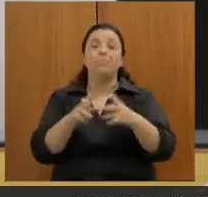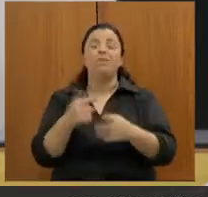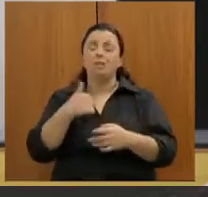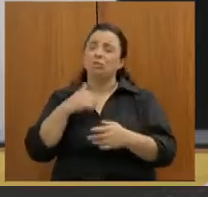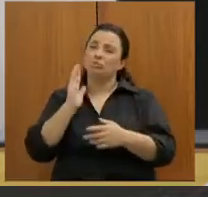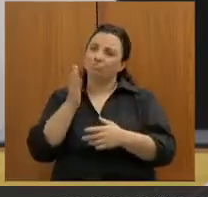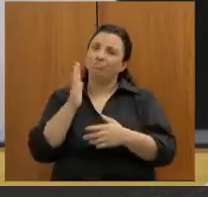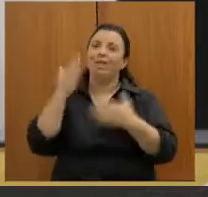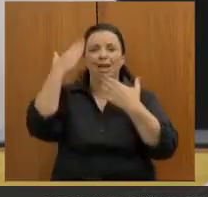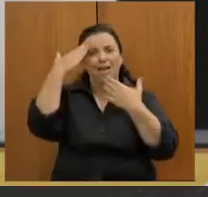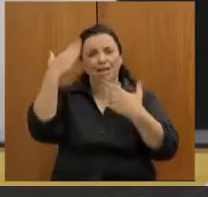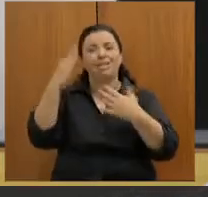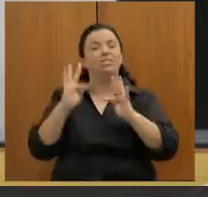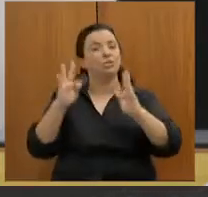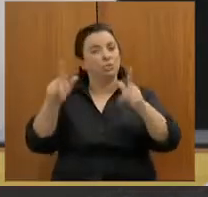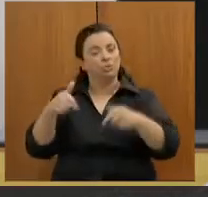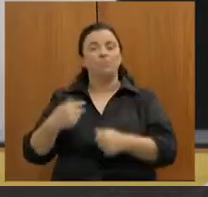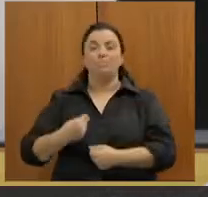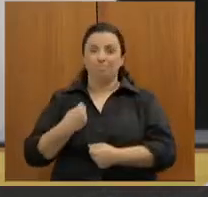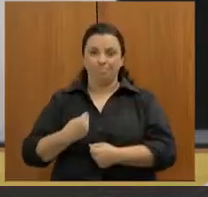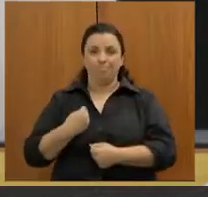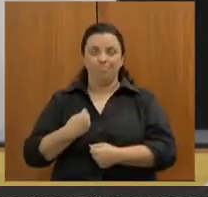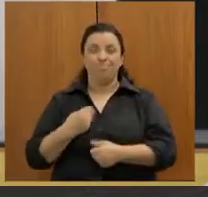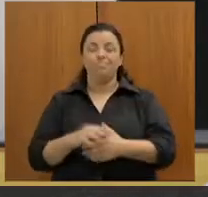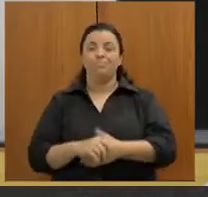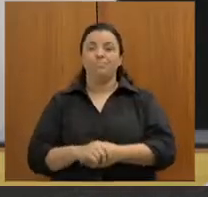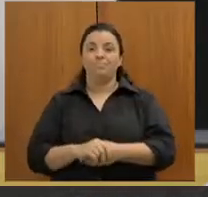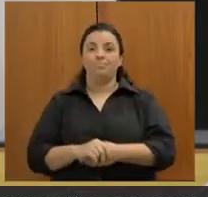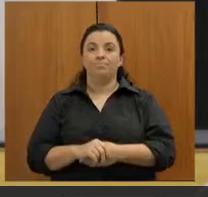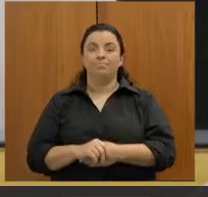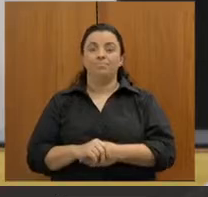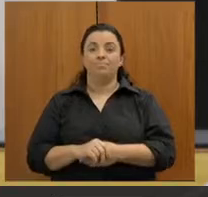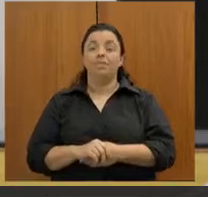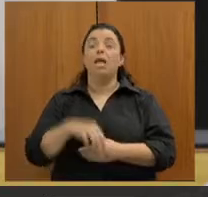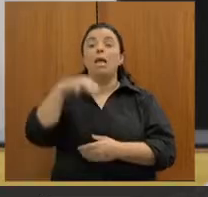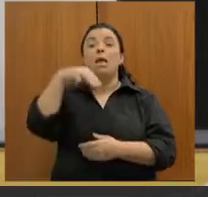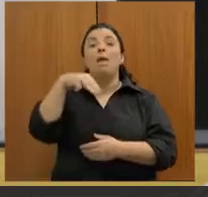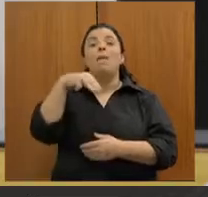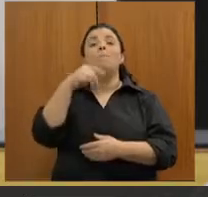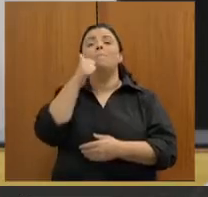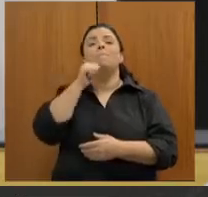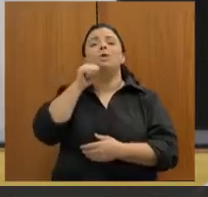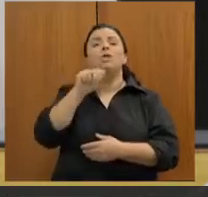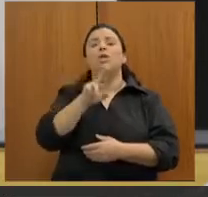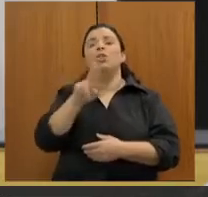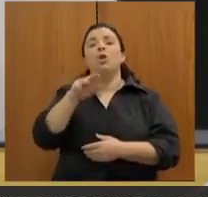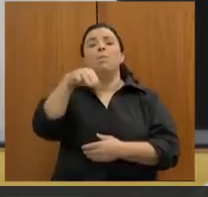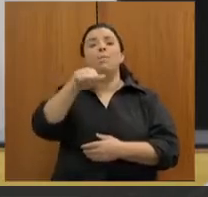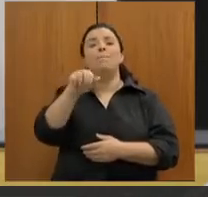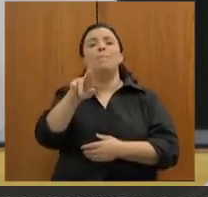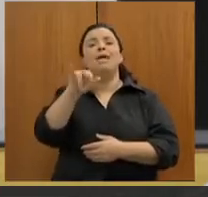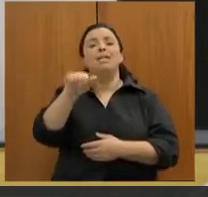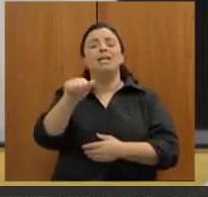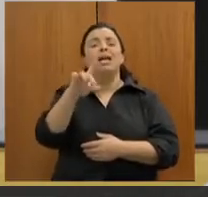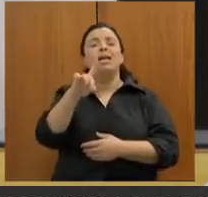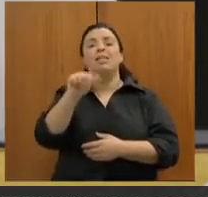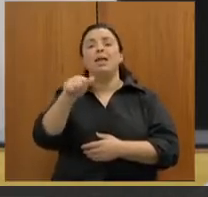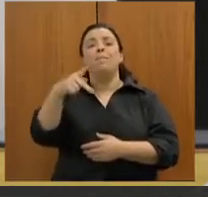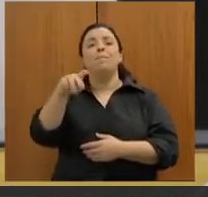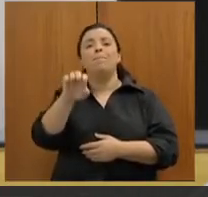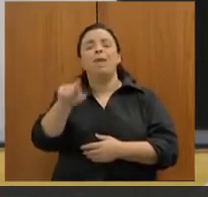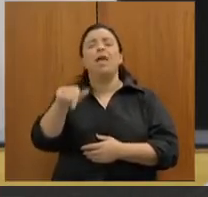a presença de todos Maria da Penha é uma mulher brasileira farmacêutica